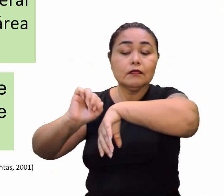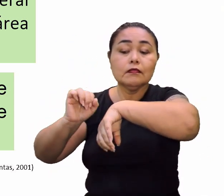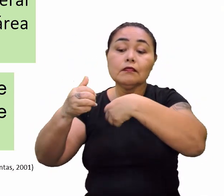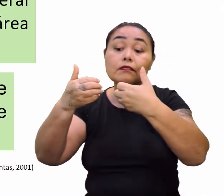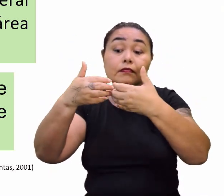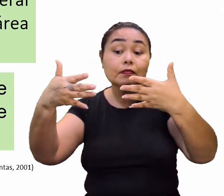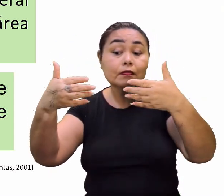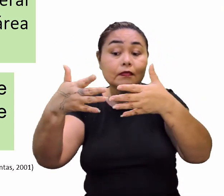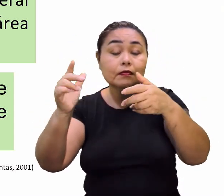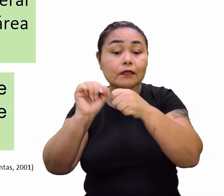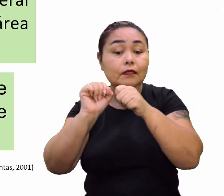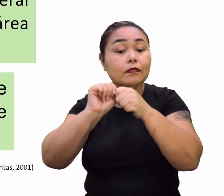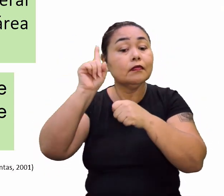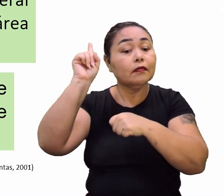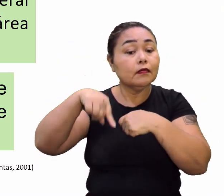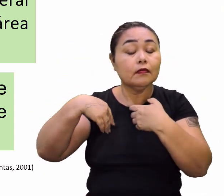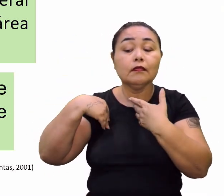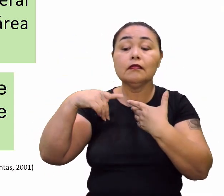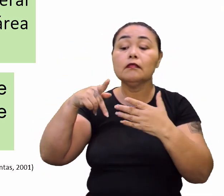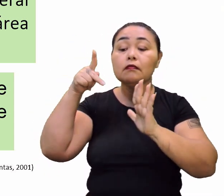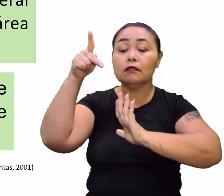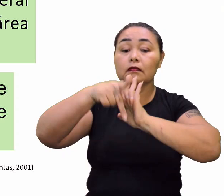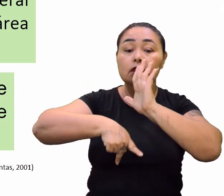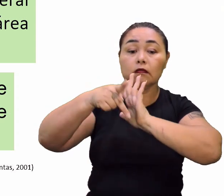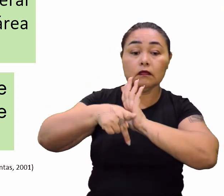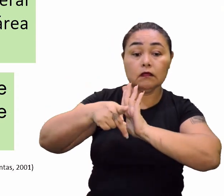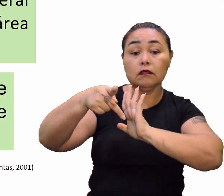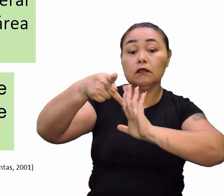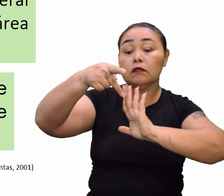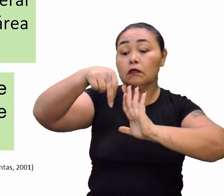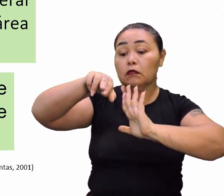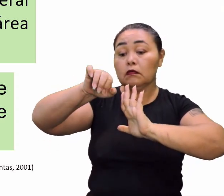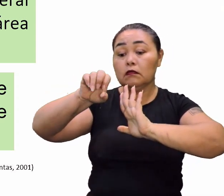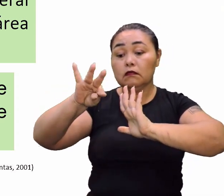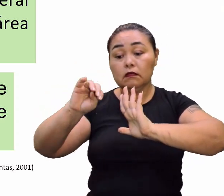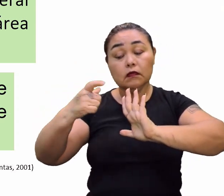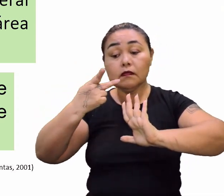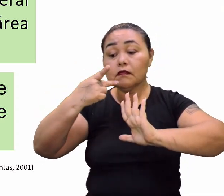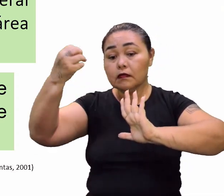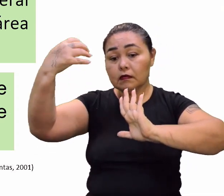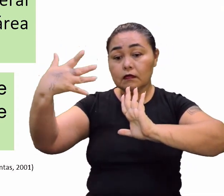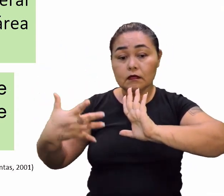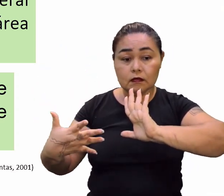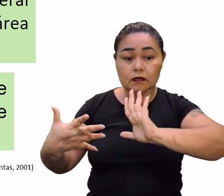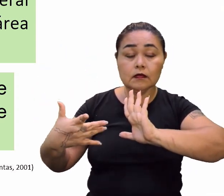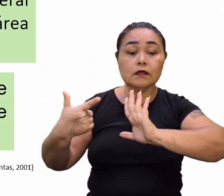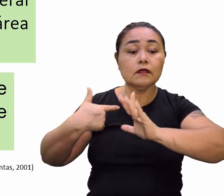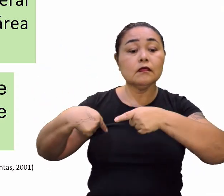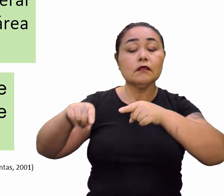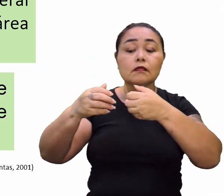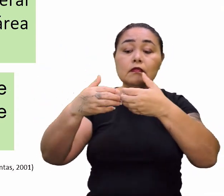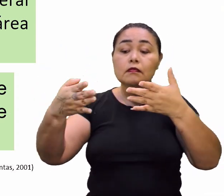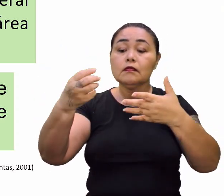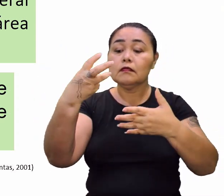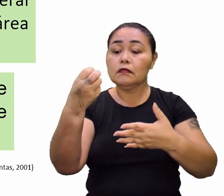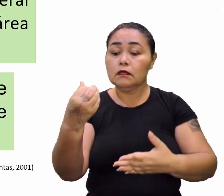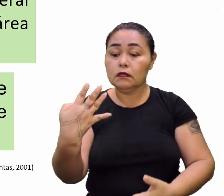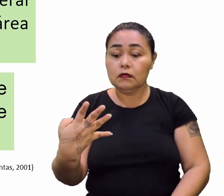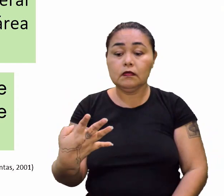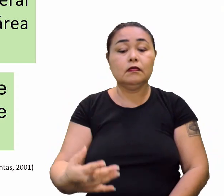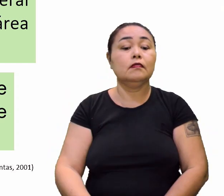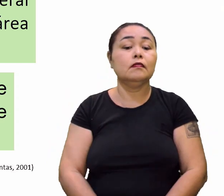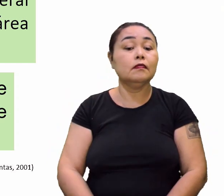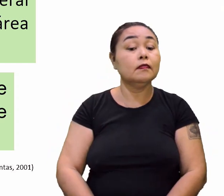foi marcado pela implantação de projetos como o Polo Noroeste, que eu falei até há pouco para vocês, e a abertura da